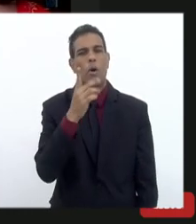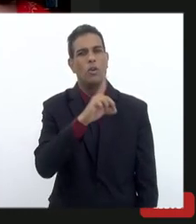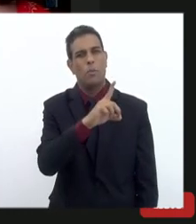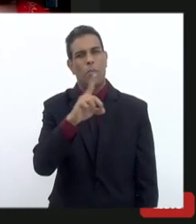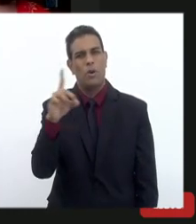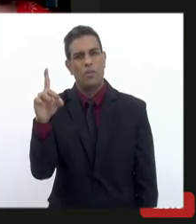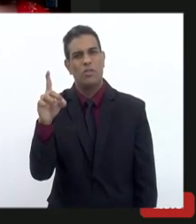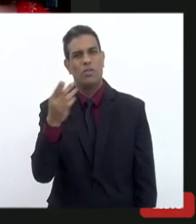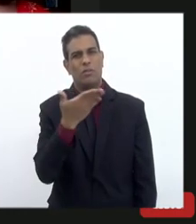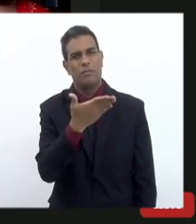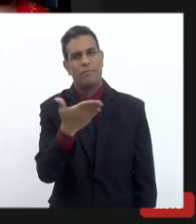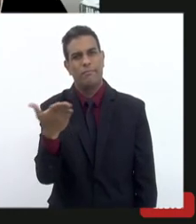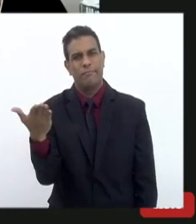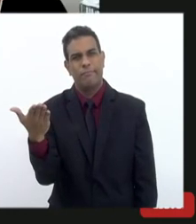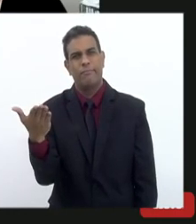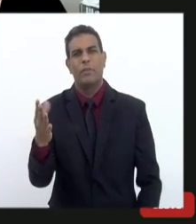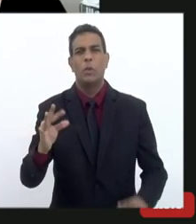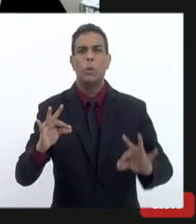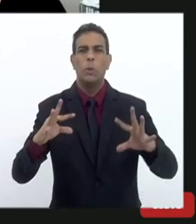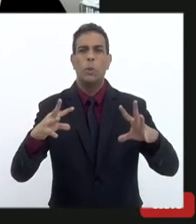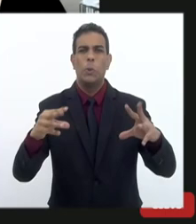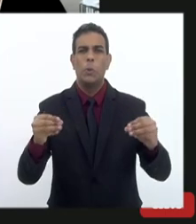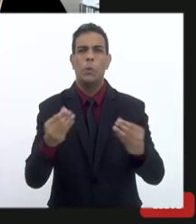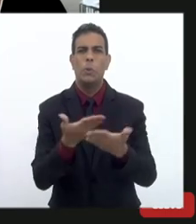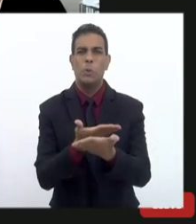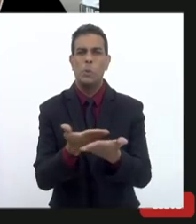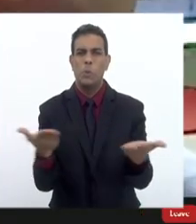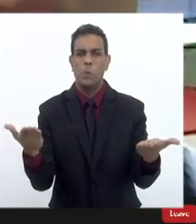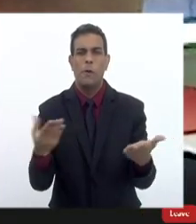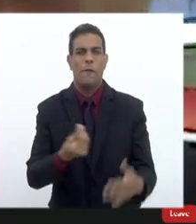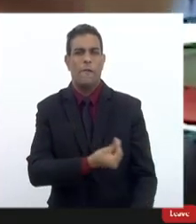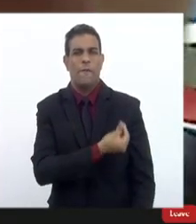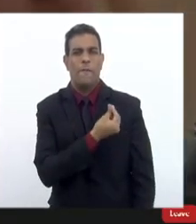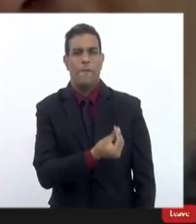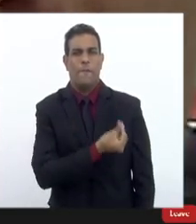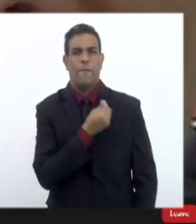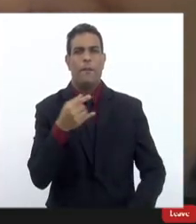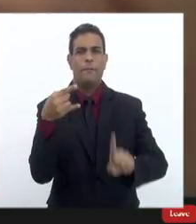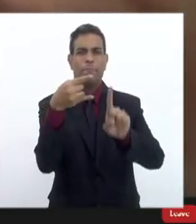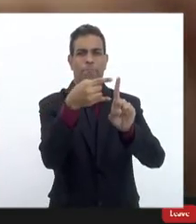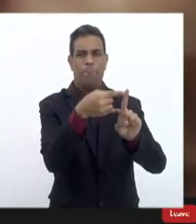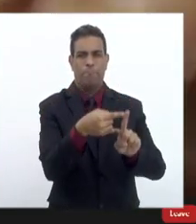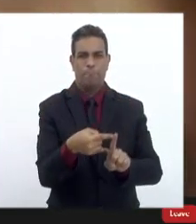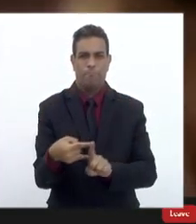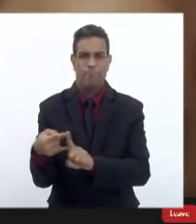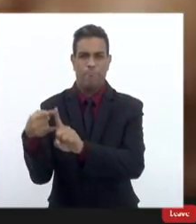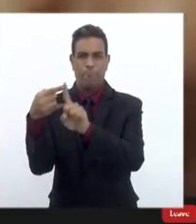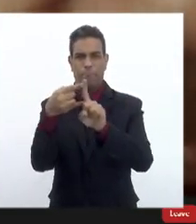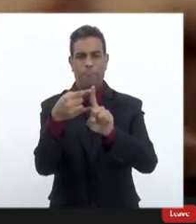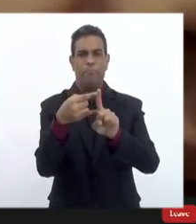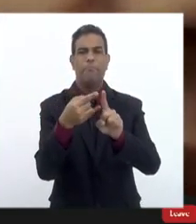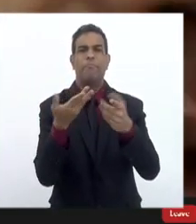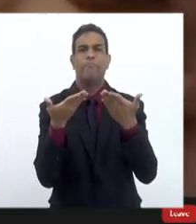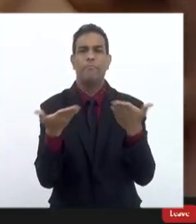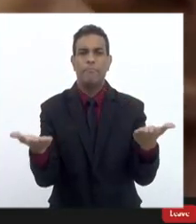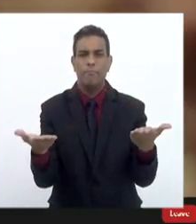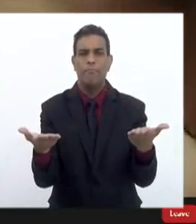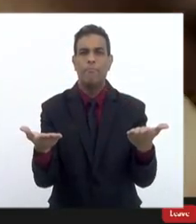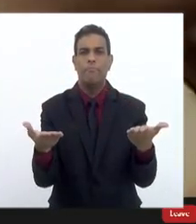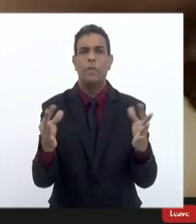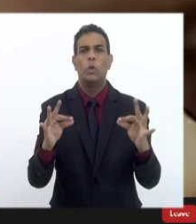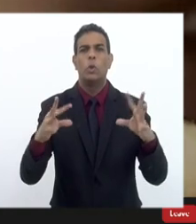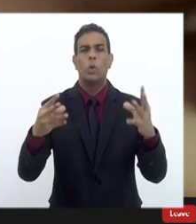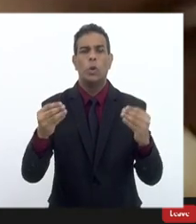Bom dia a todos e todas e todos presentes, em nome do deputado Flávio Serafini, deputado